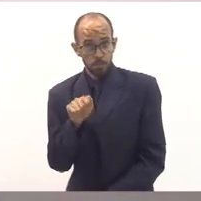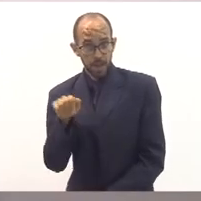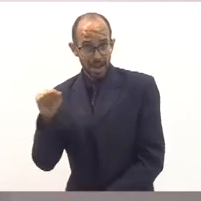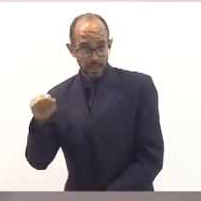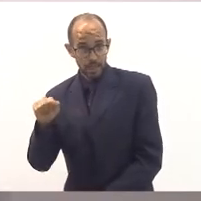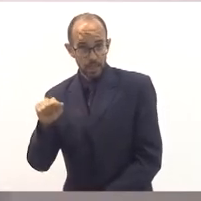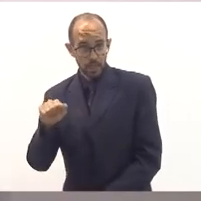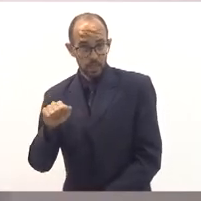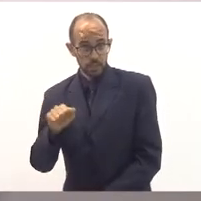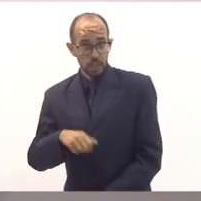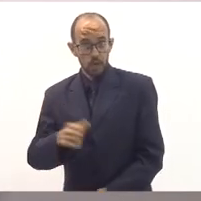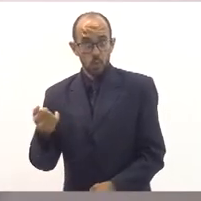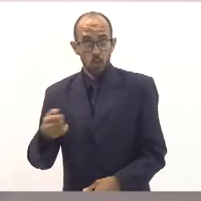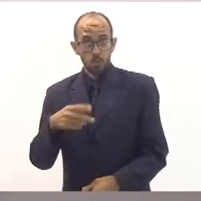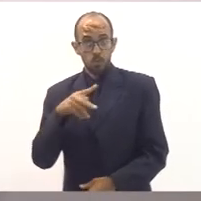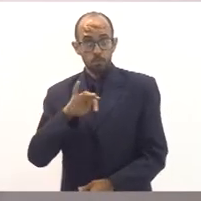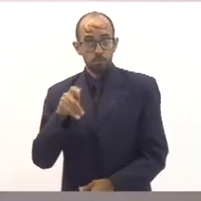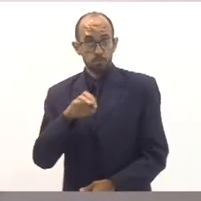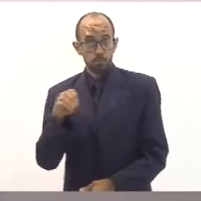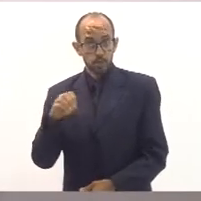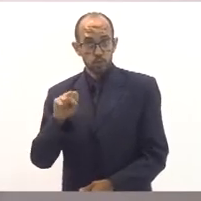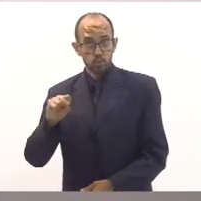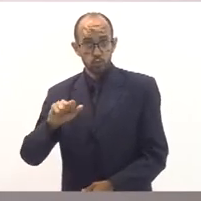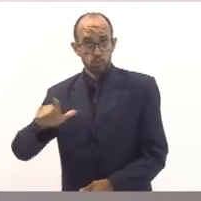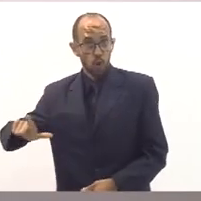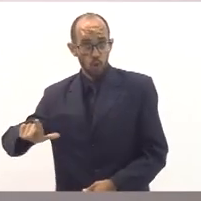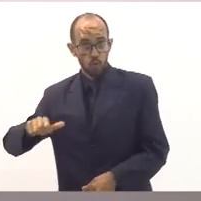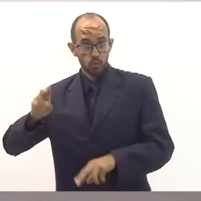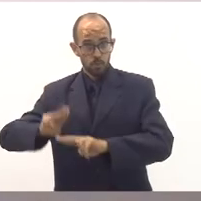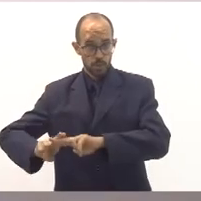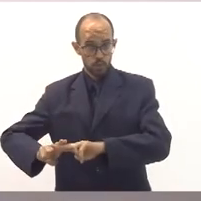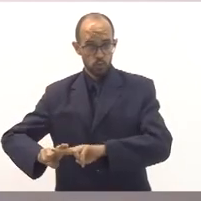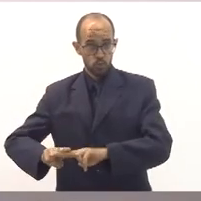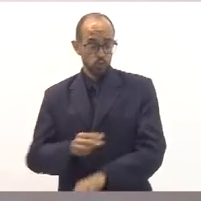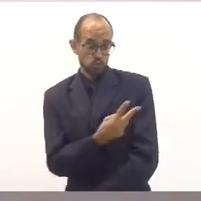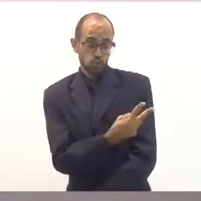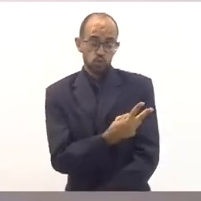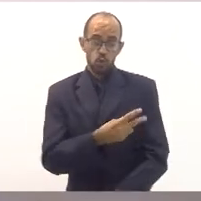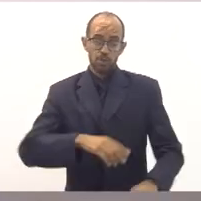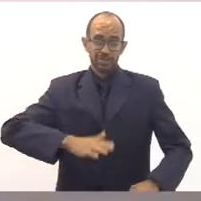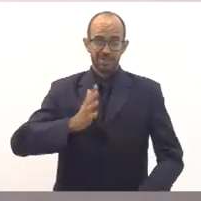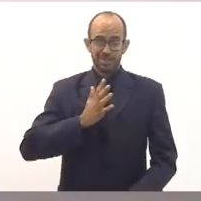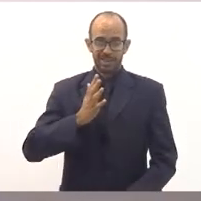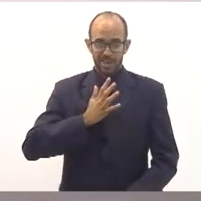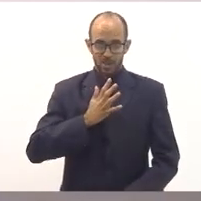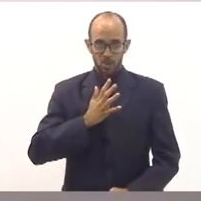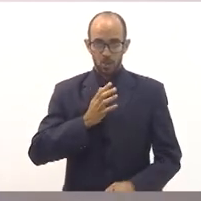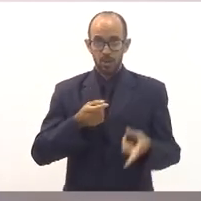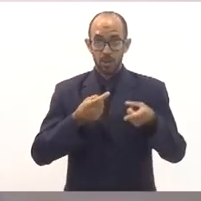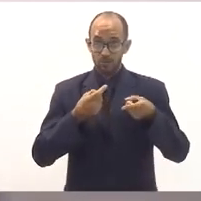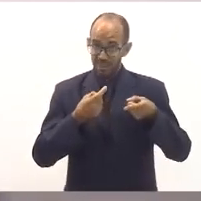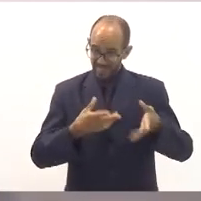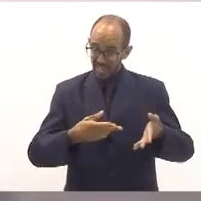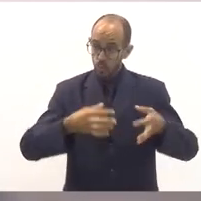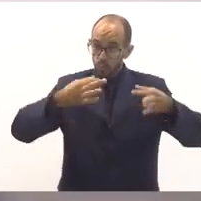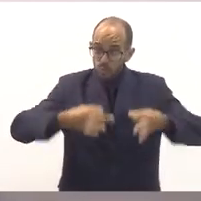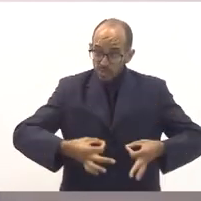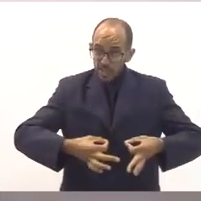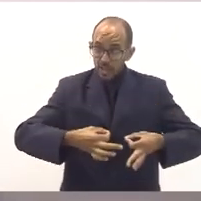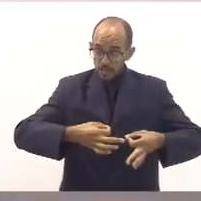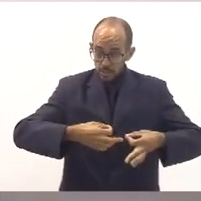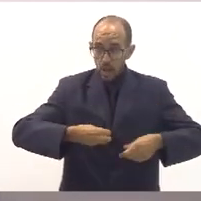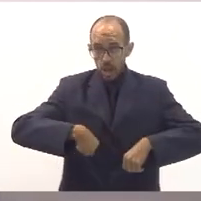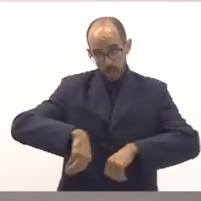e algumas Mutuca de maconha e ficou preso e 12 Playboy branco que traz ficaram com certeza